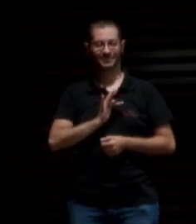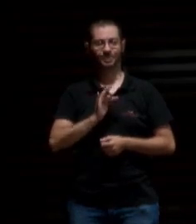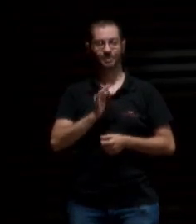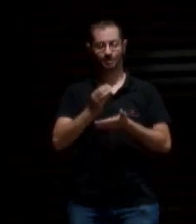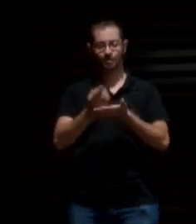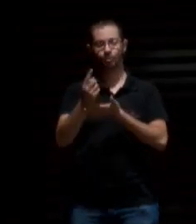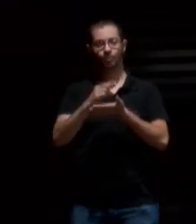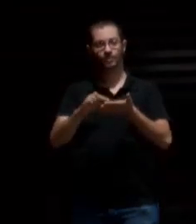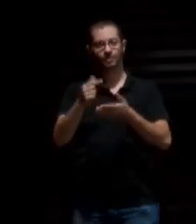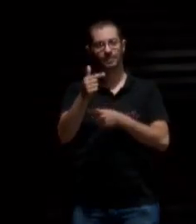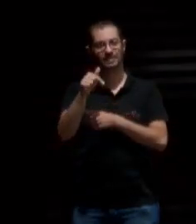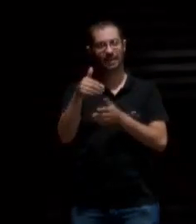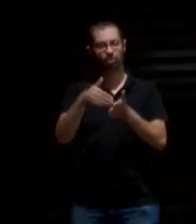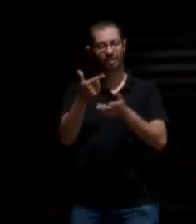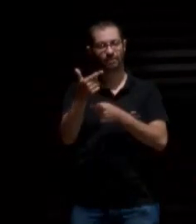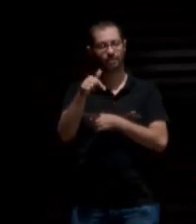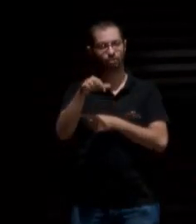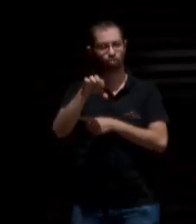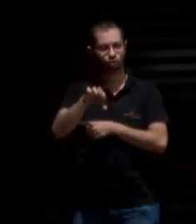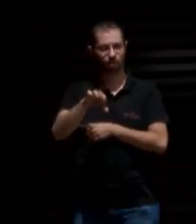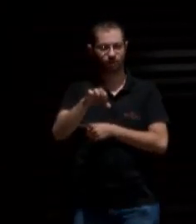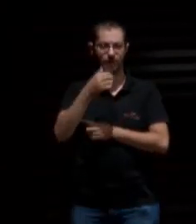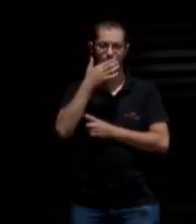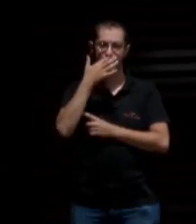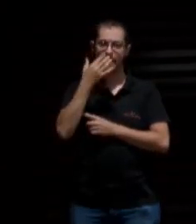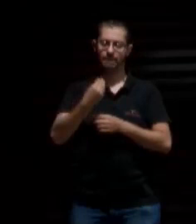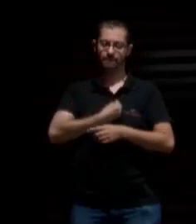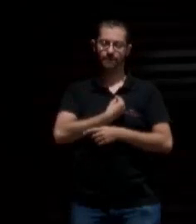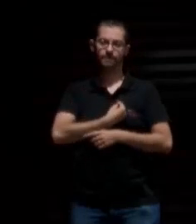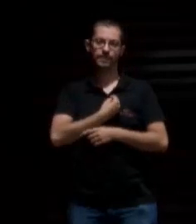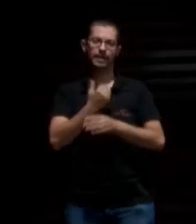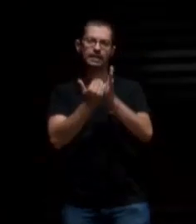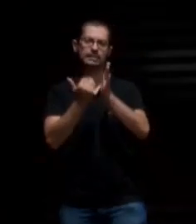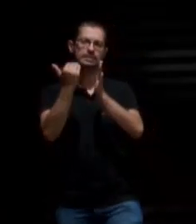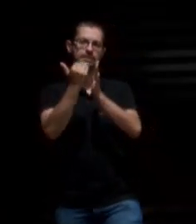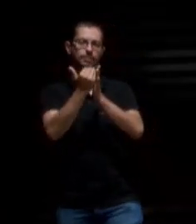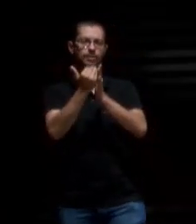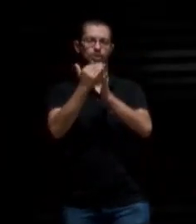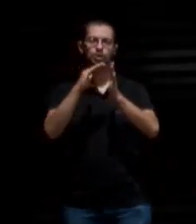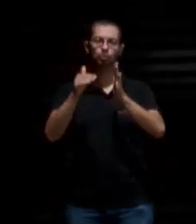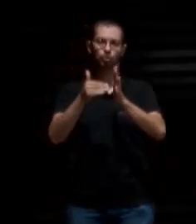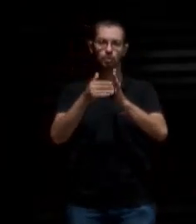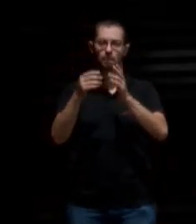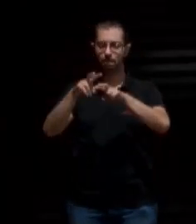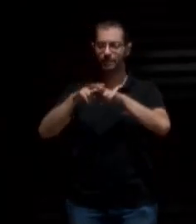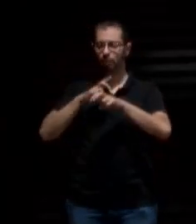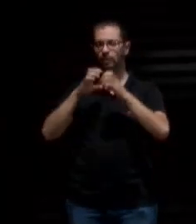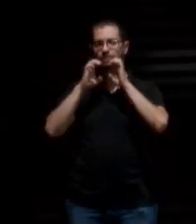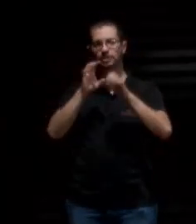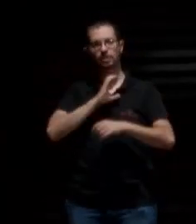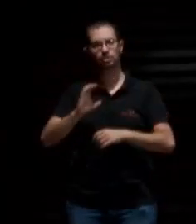Vivei, acima de tudo, por modo digno do Evangelho de Cristo, para que, ou indo ver-vos, ou estando